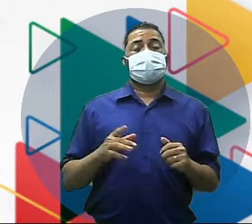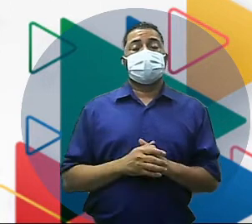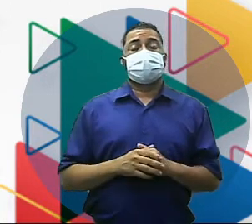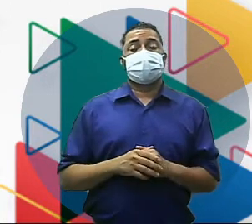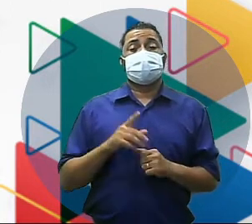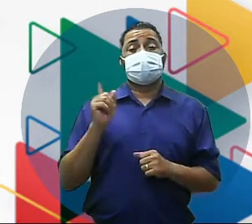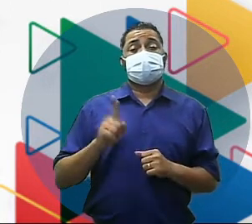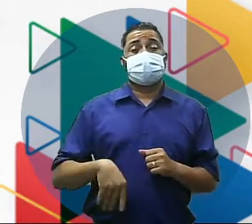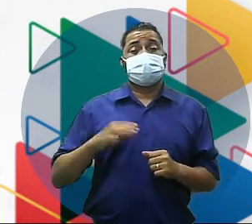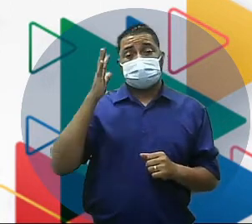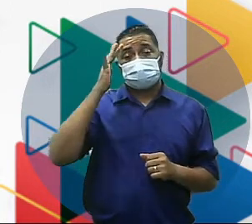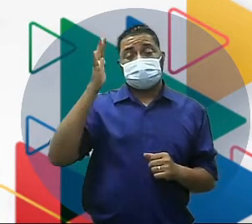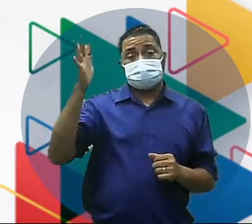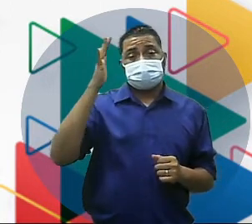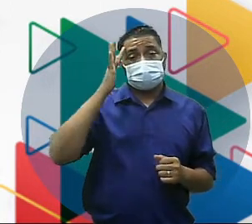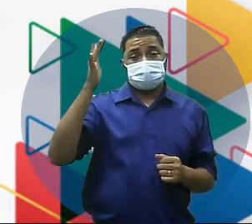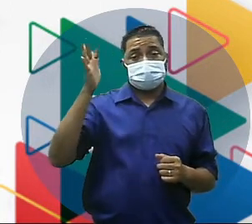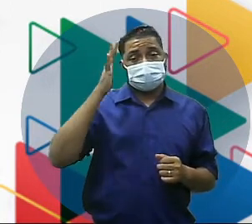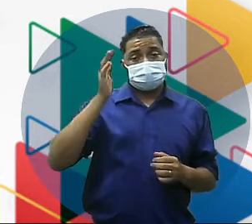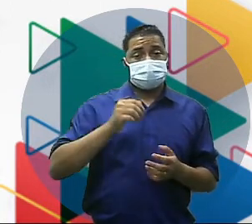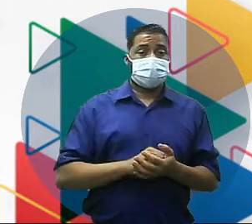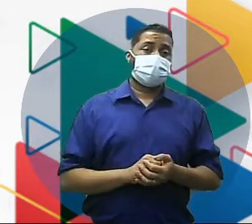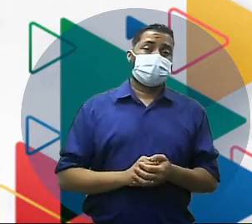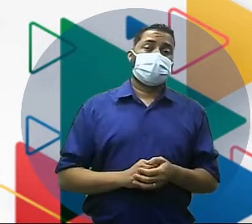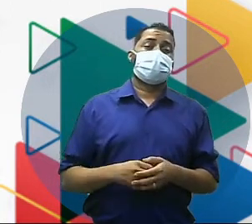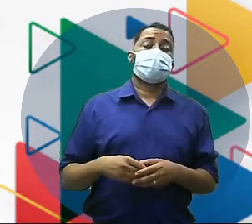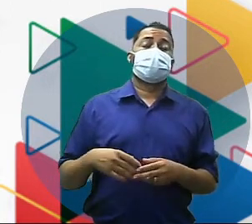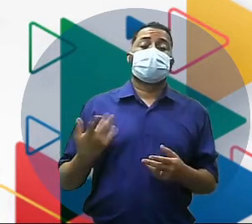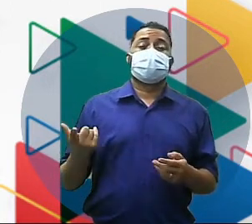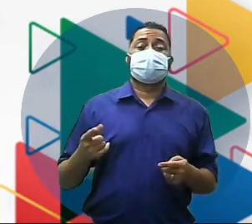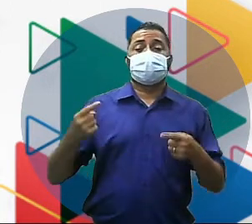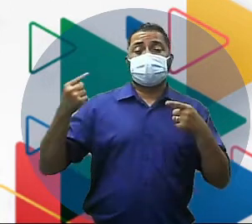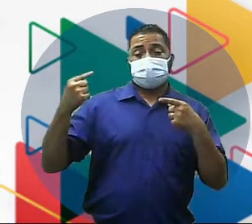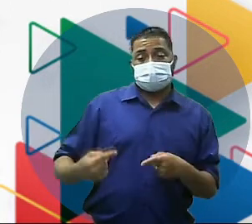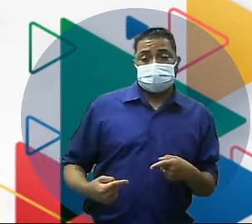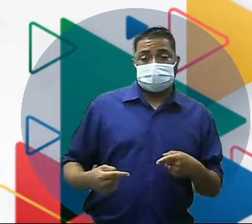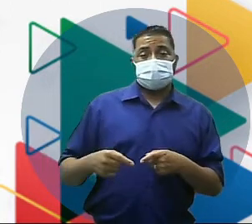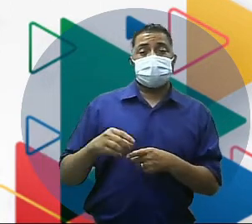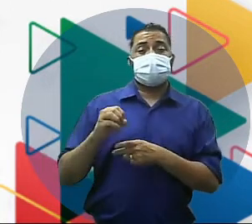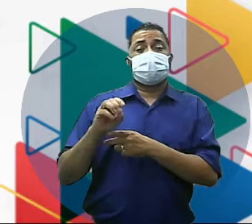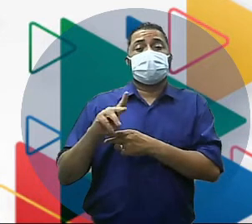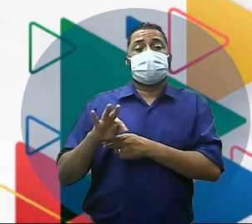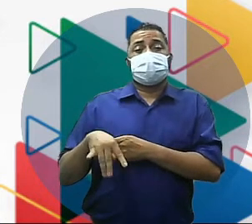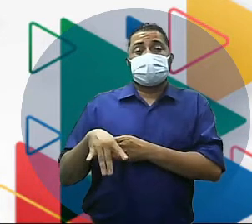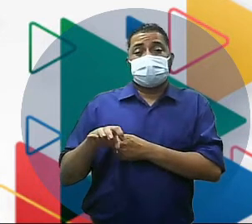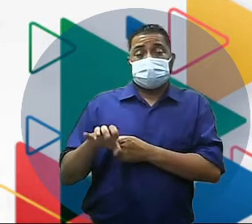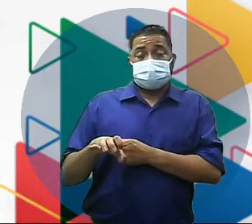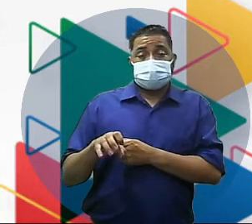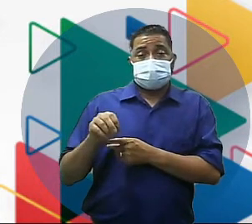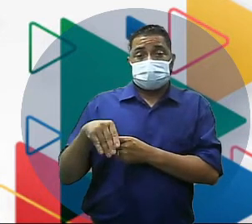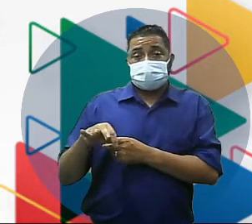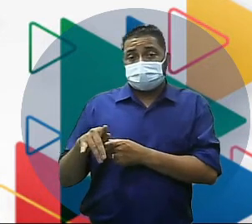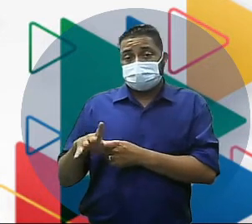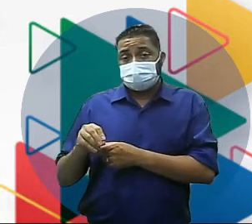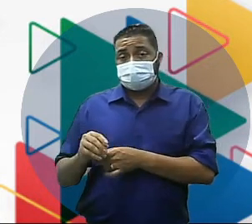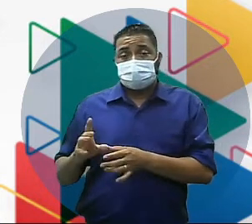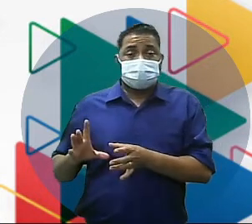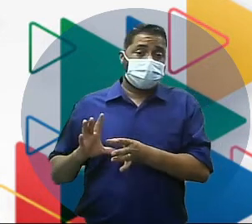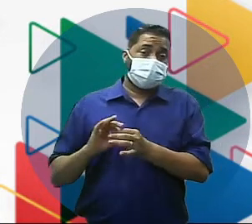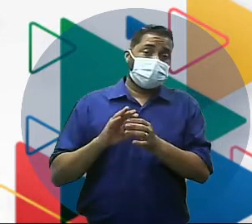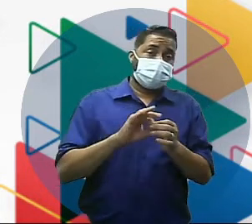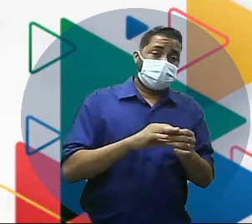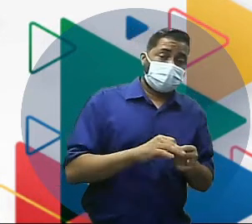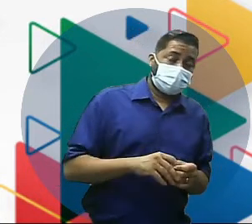uma reflexão sobre os atuais conflitos no Oriente Médio, no contexto do